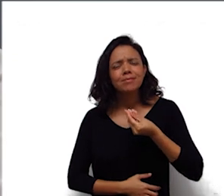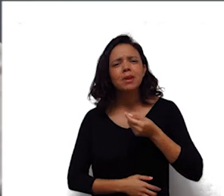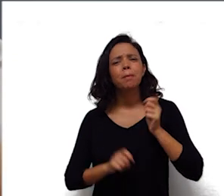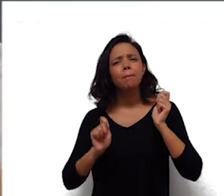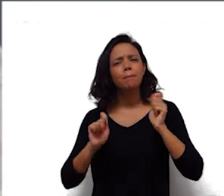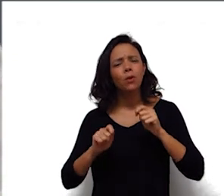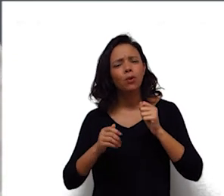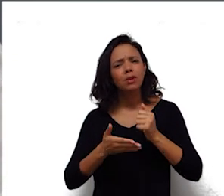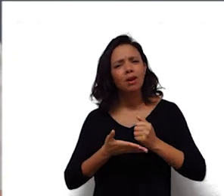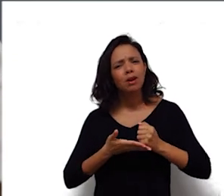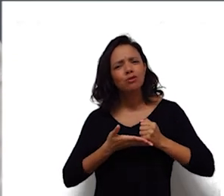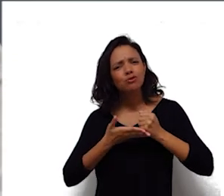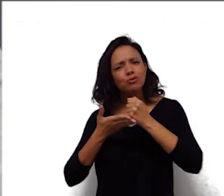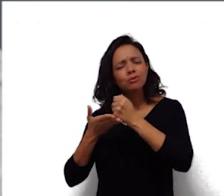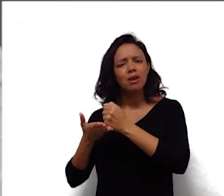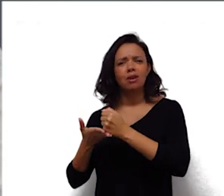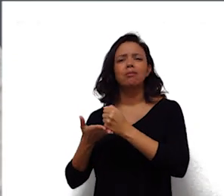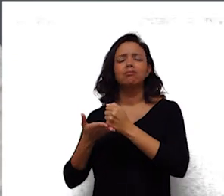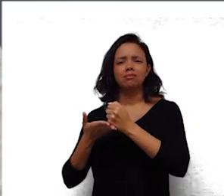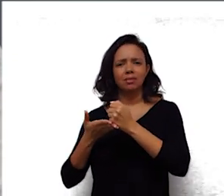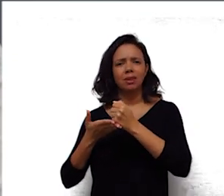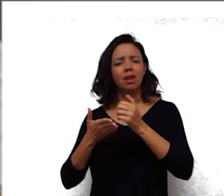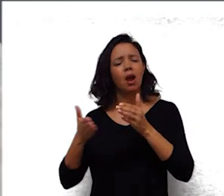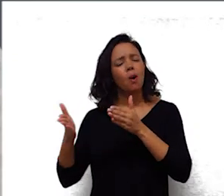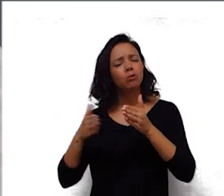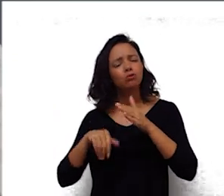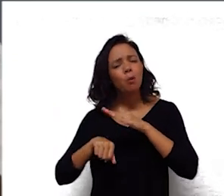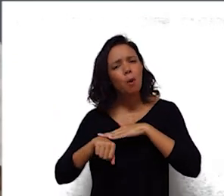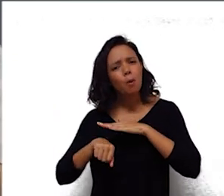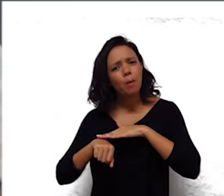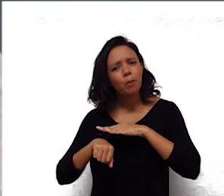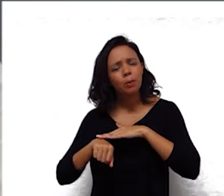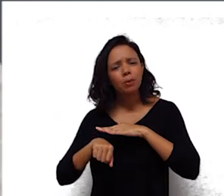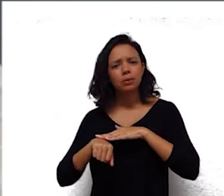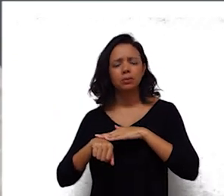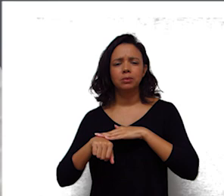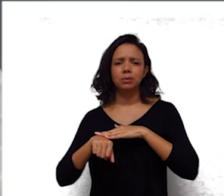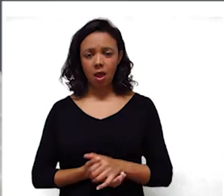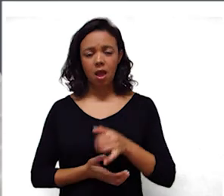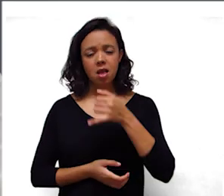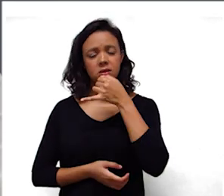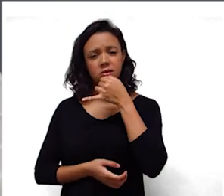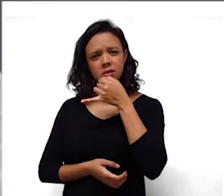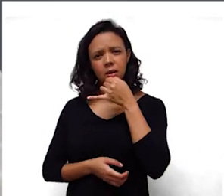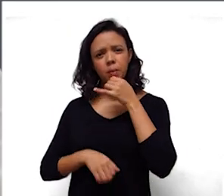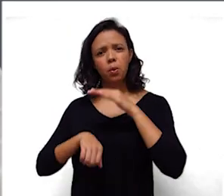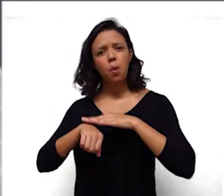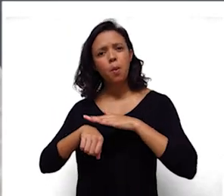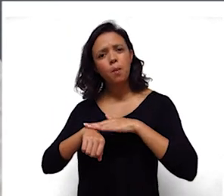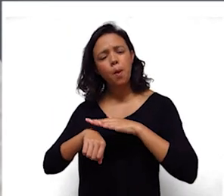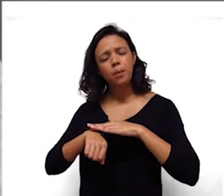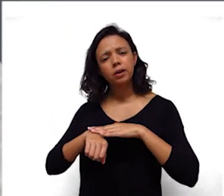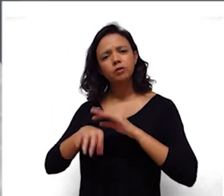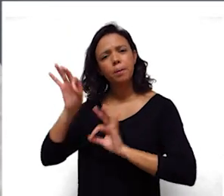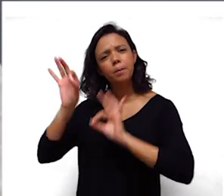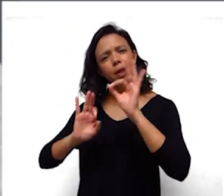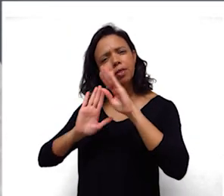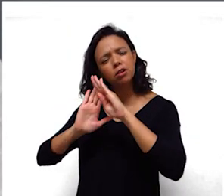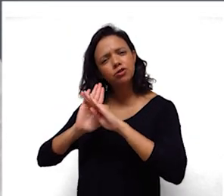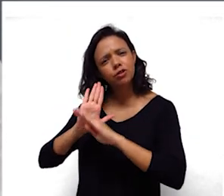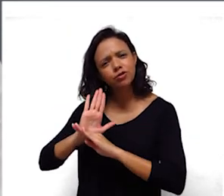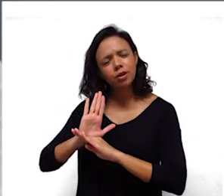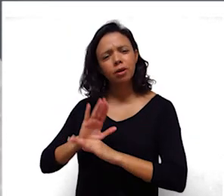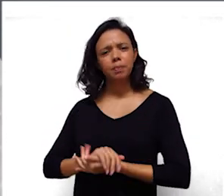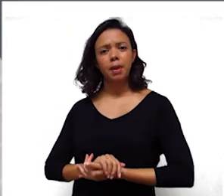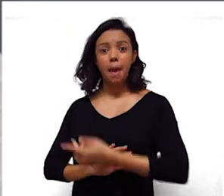que pode te ajudar em determinados momentos, como no momento que você vai planejar algo. Pessoas que planejam